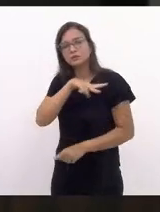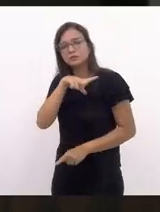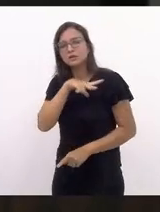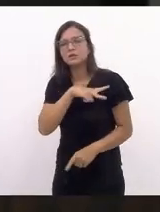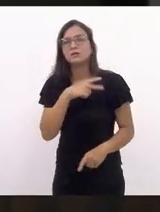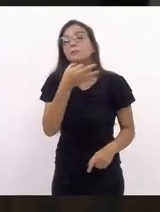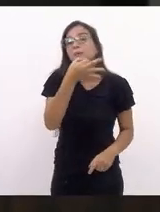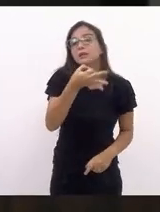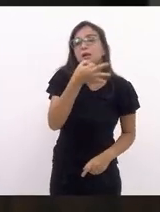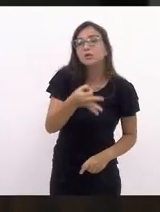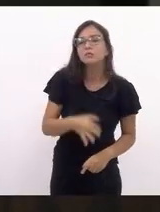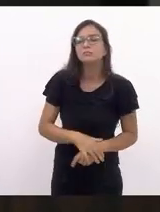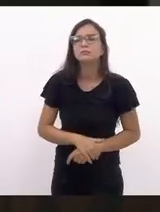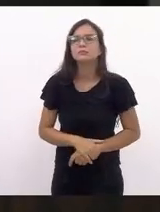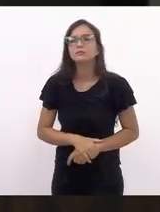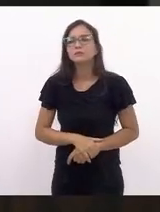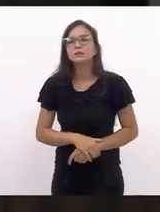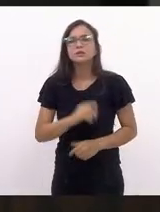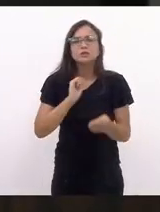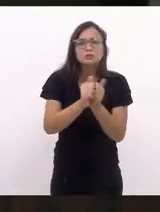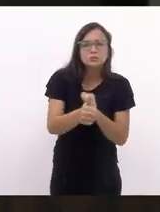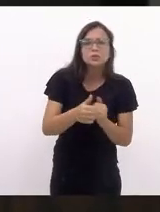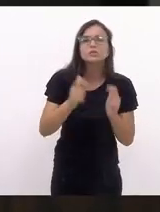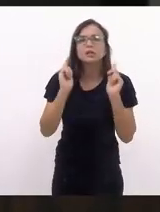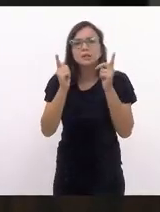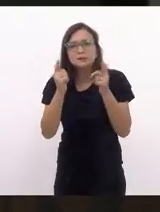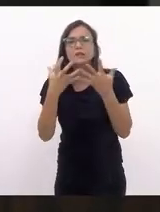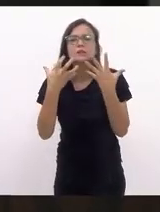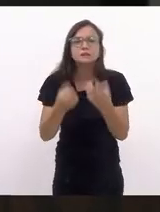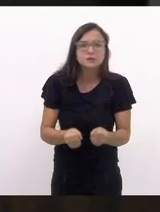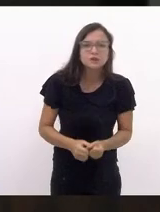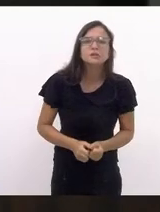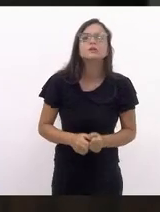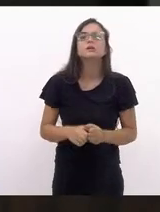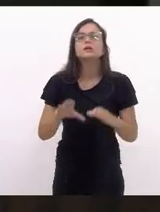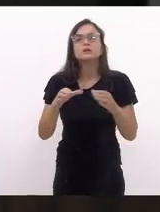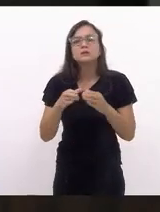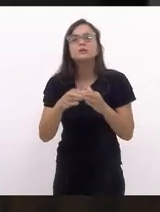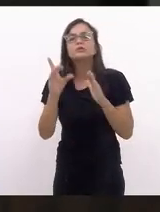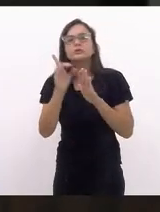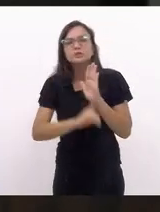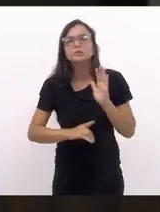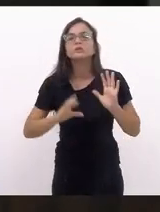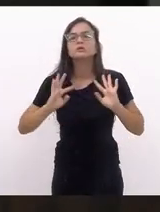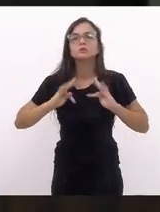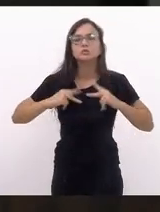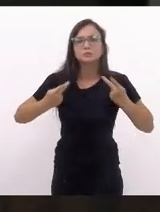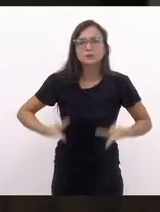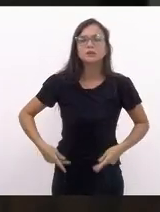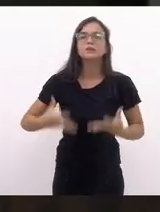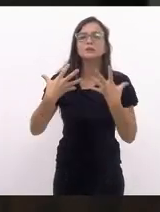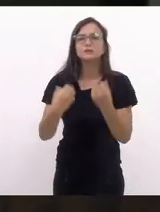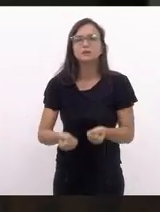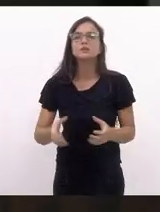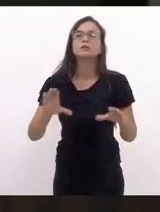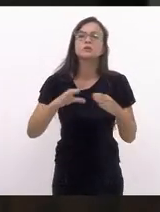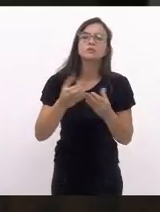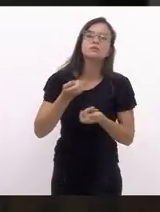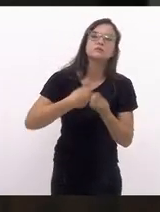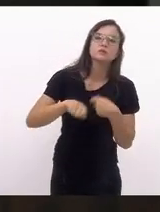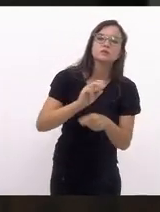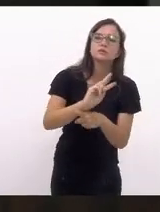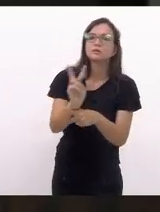de constitucionalidade pode lazer favorável devemos Direitos Humanos cidadania favorável e de orçamento Finanças fiscalização financeira e controle